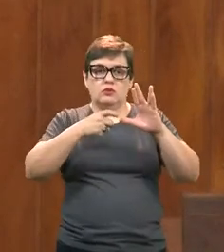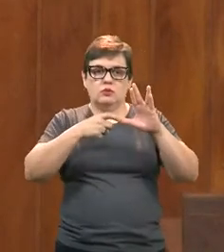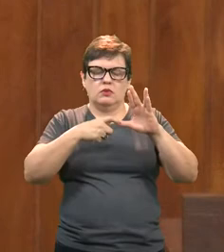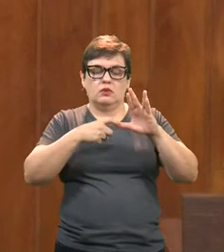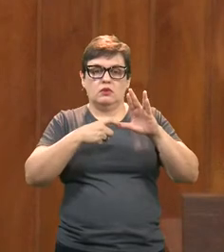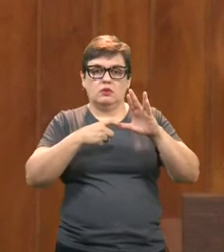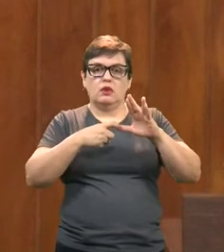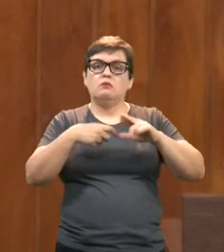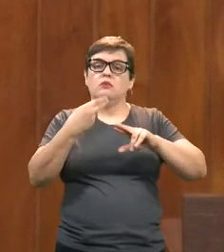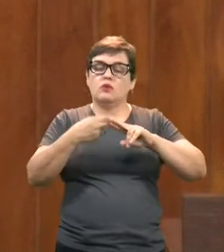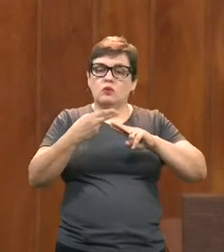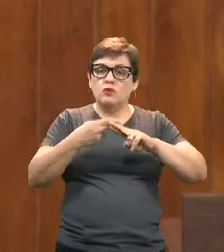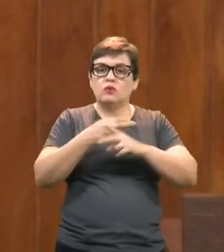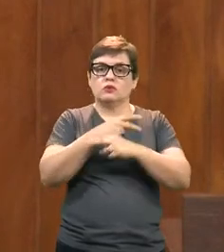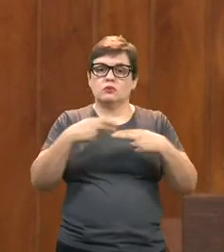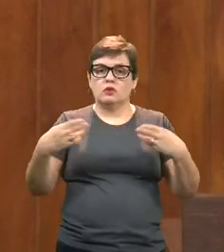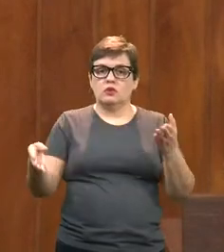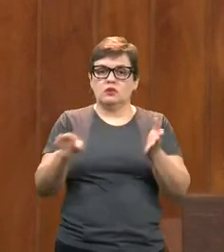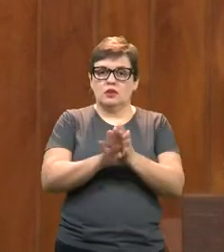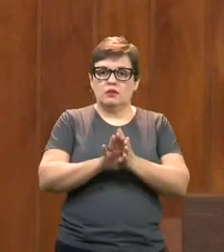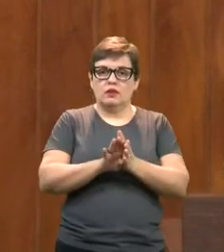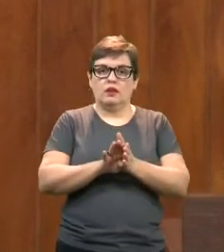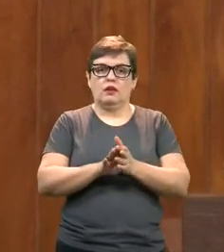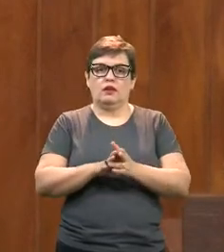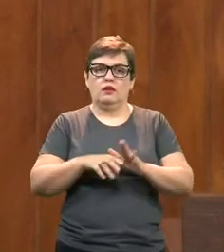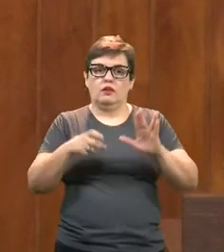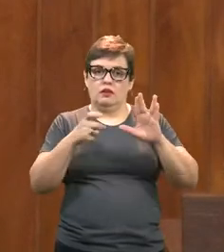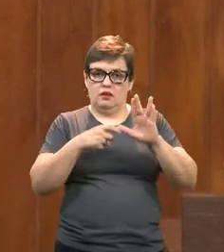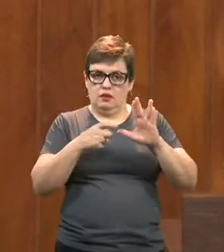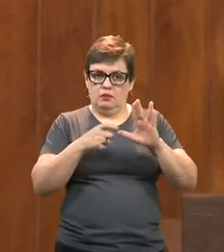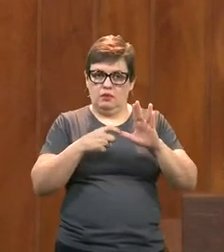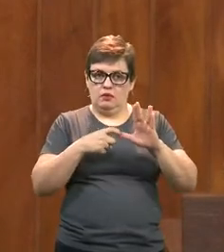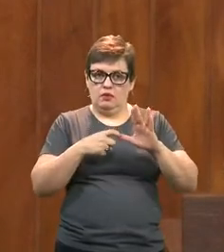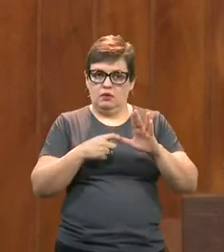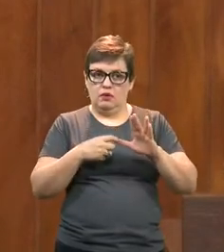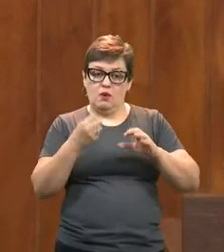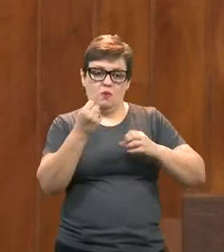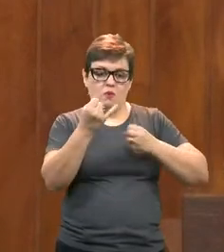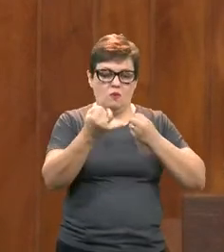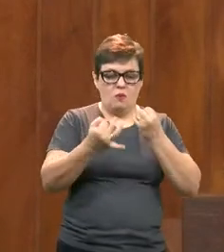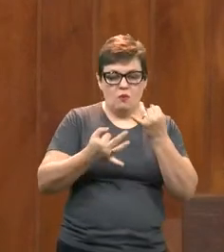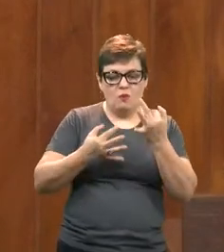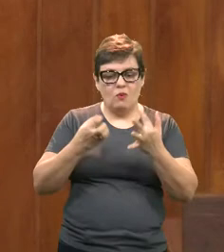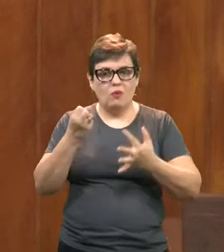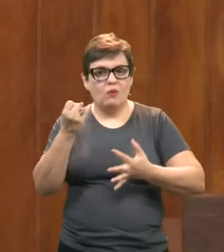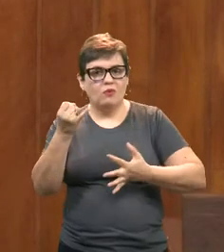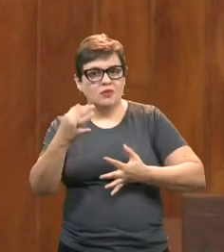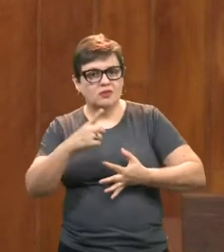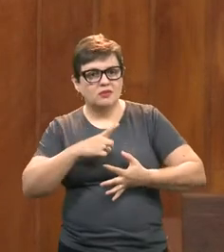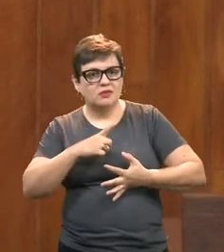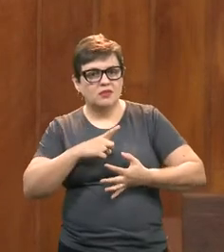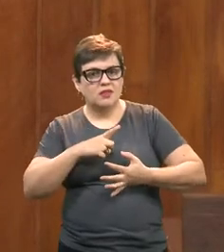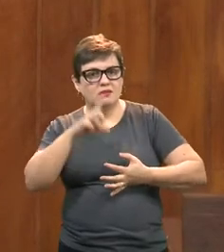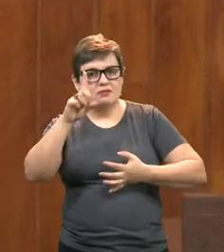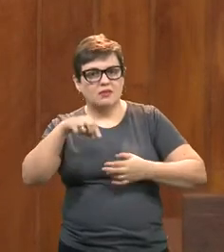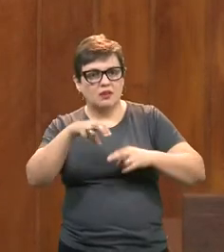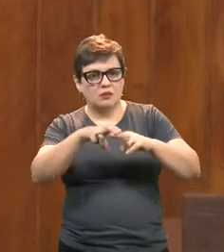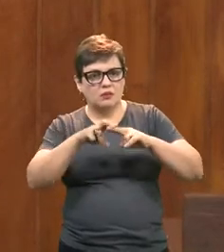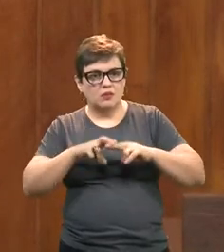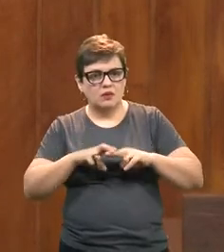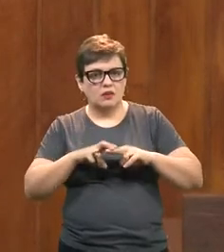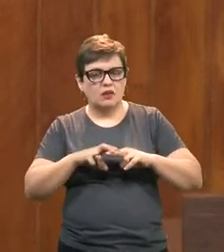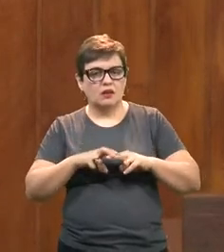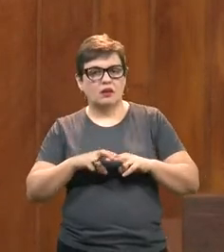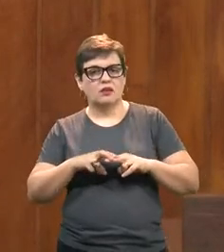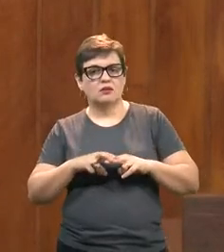de cannabis. A quantidade de canabidiol e de THC que vai ter ali é mediante a clínica dele. Ponto. Pode passar o